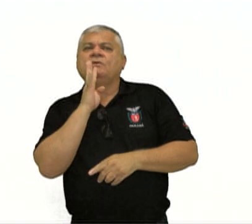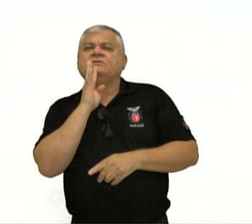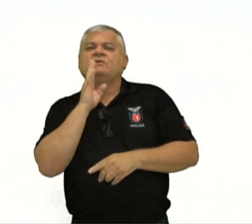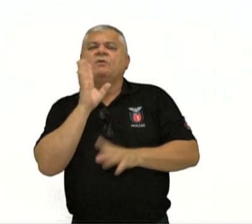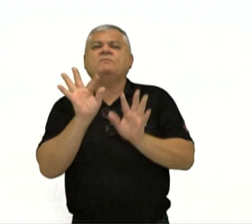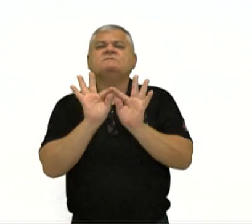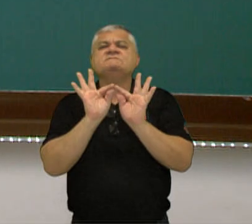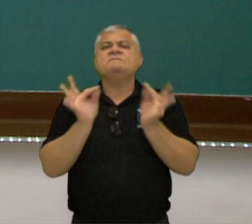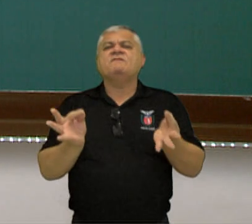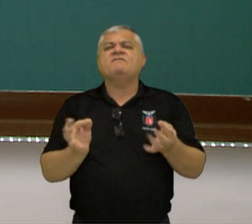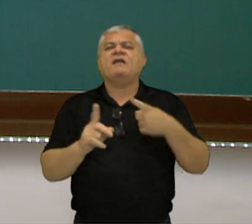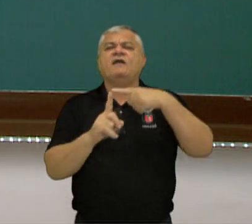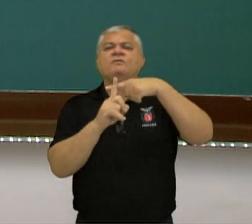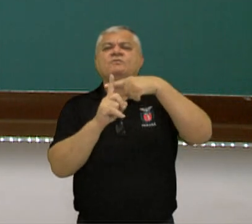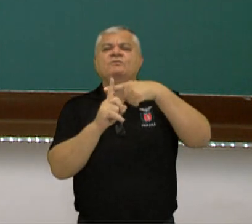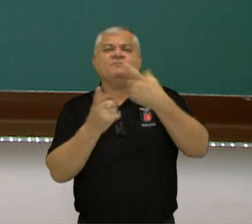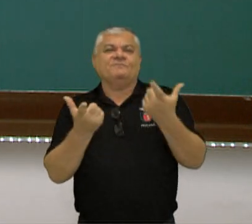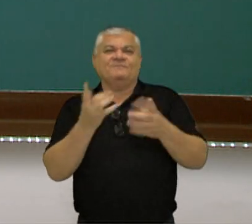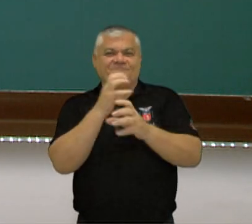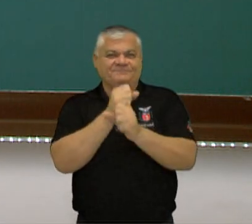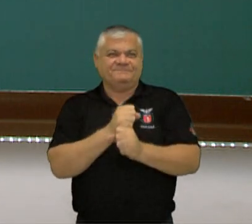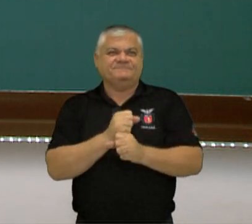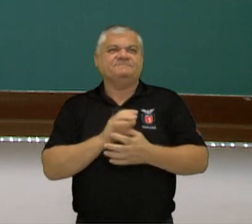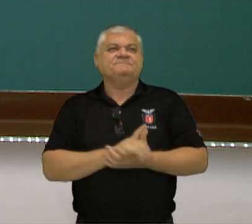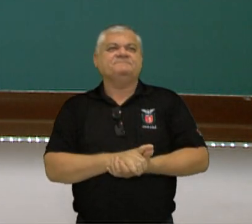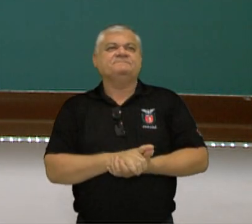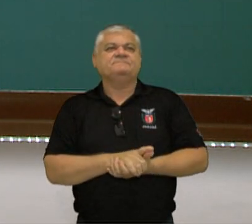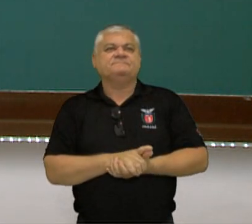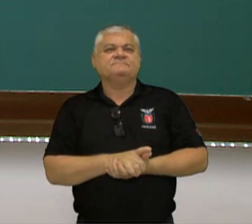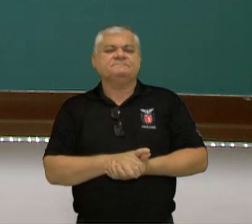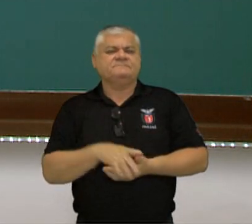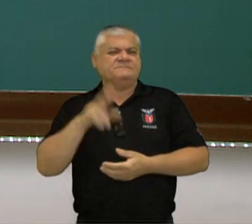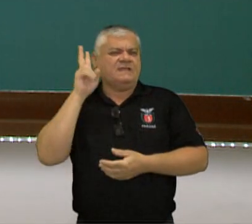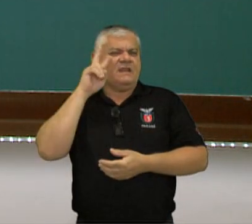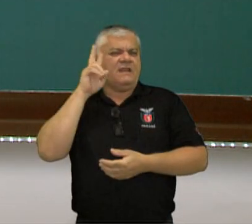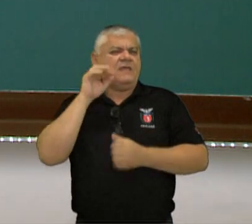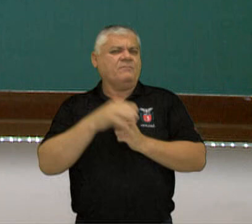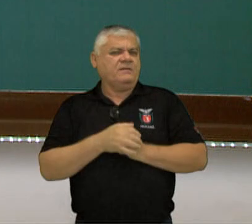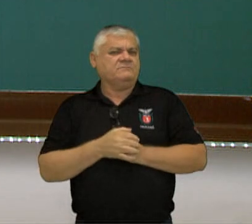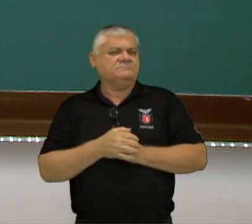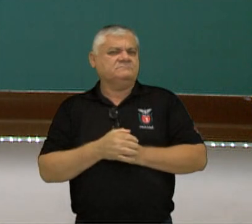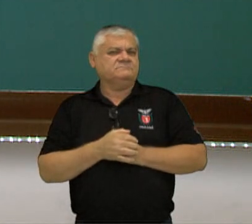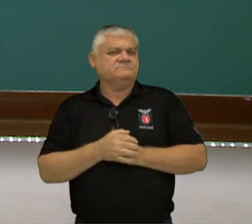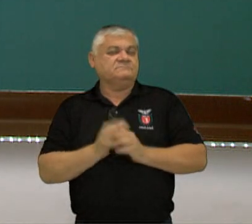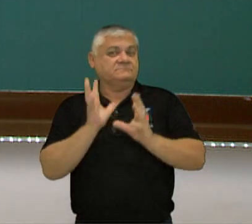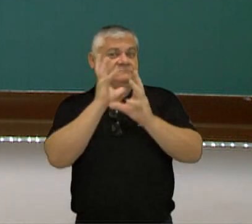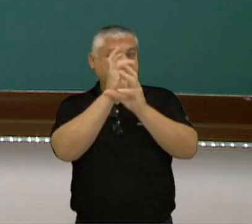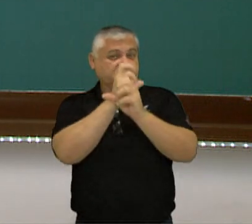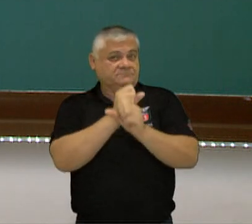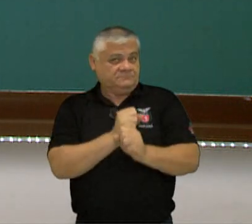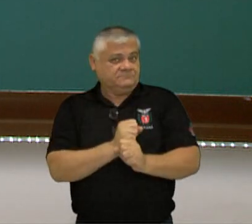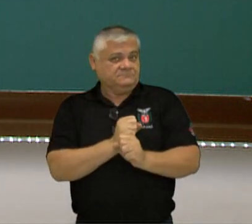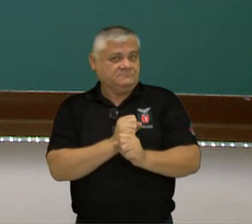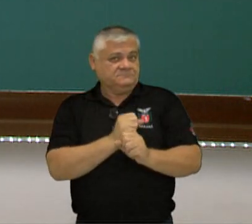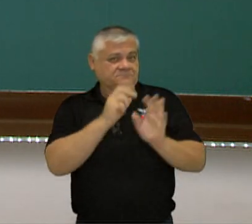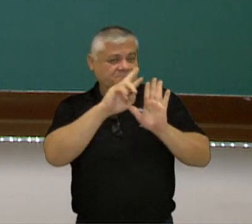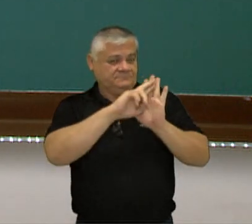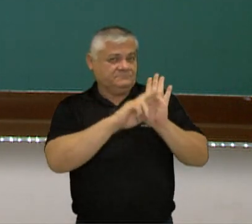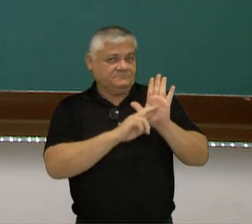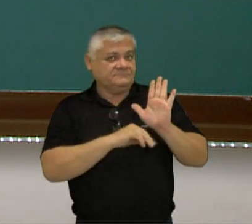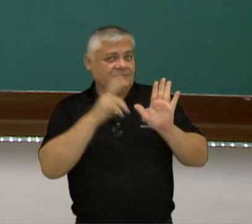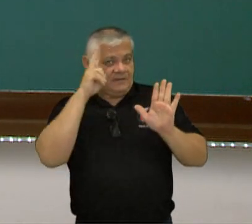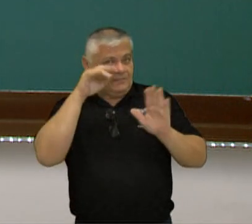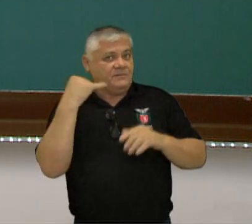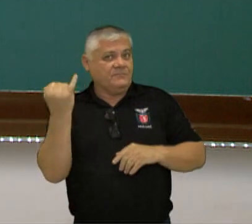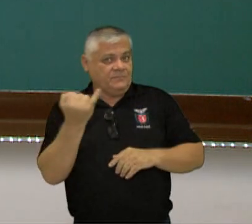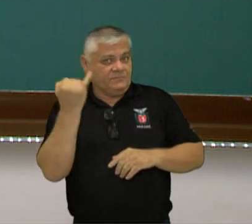simplificada de uma adição de números inteiros. Você lembra da regrinha para fazermos a adição de números inteiros? Ela é